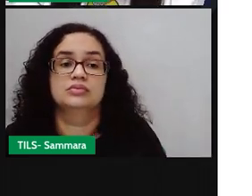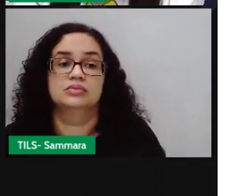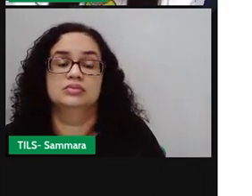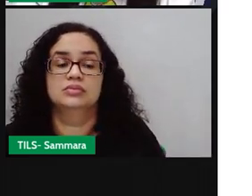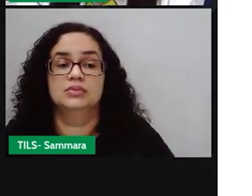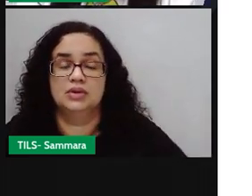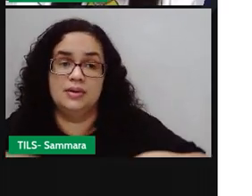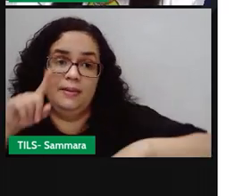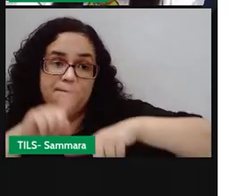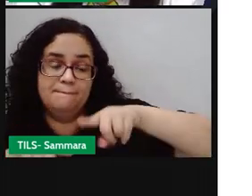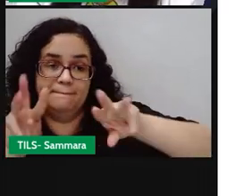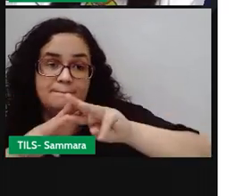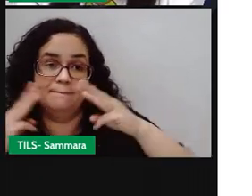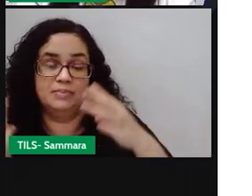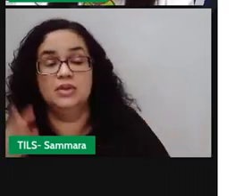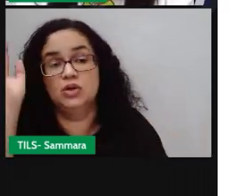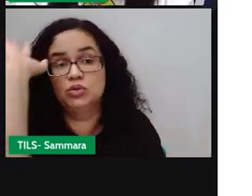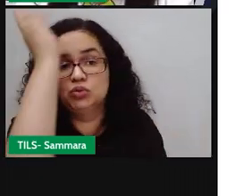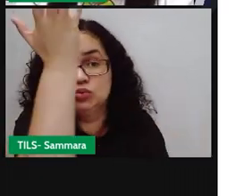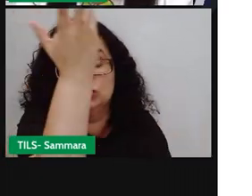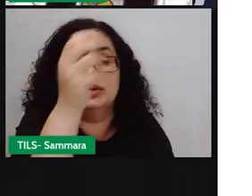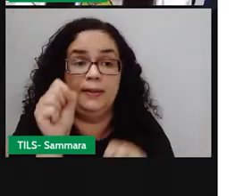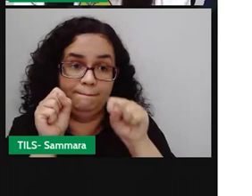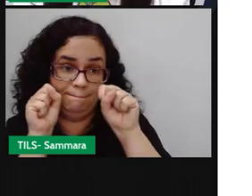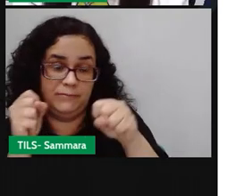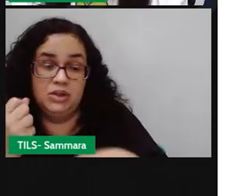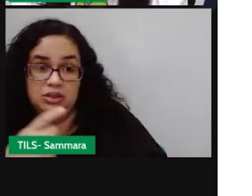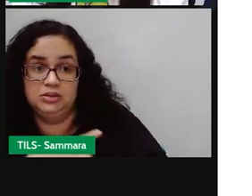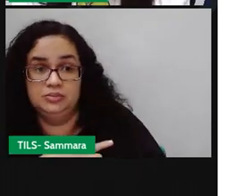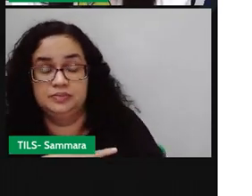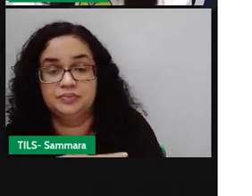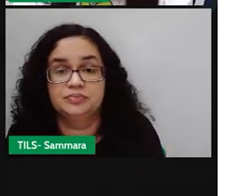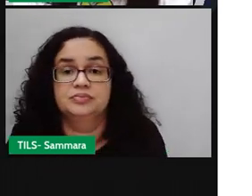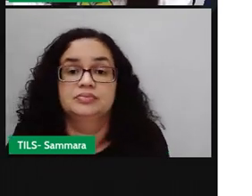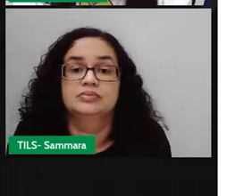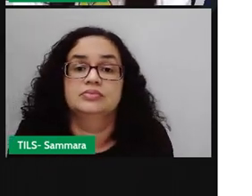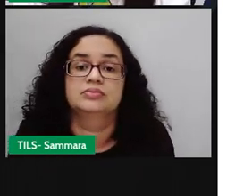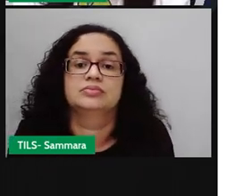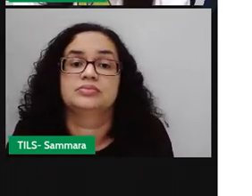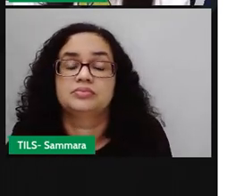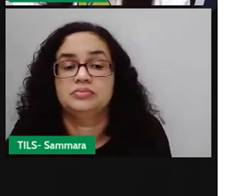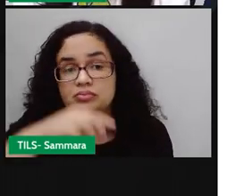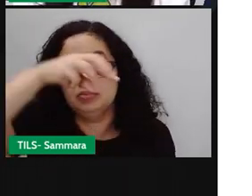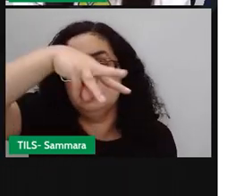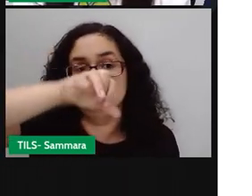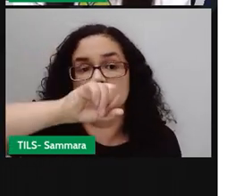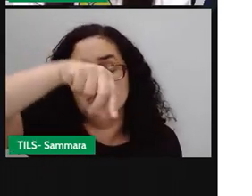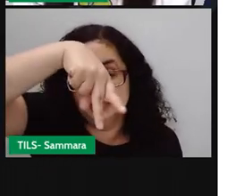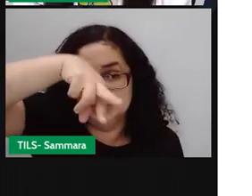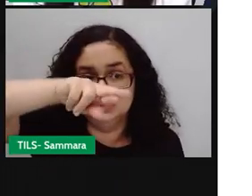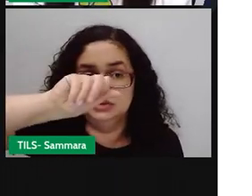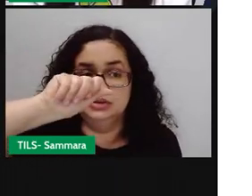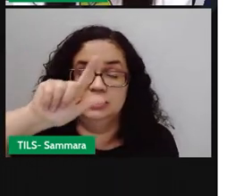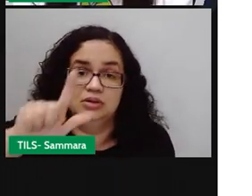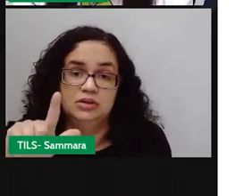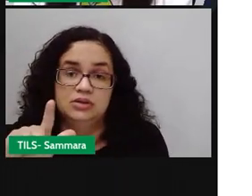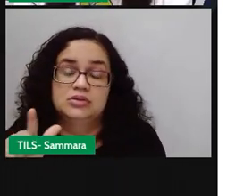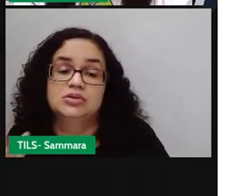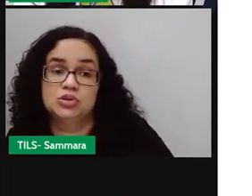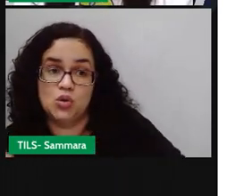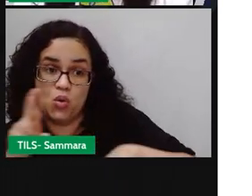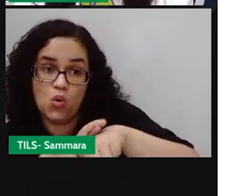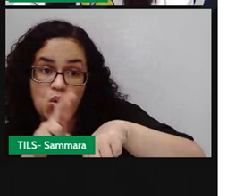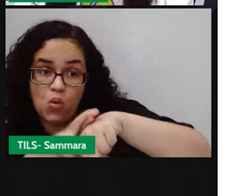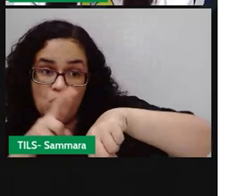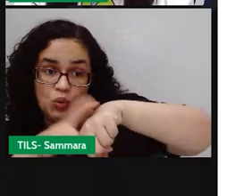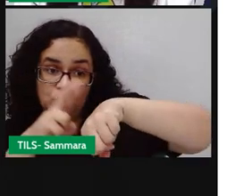distribuidores aí de materiais a natureza possui. Então, pode vir de origem mineral, que vem lá normalmente das rochas,